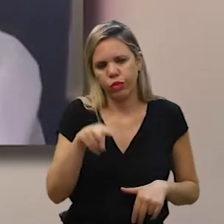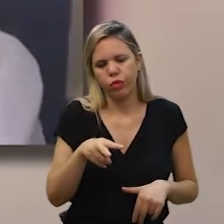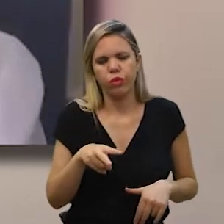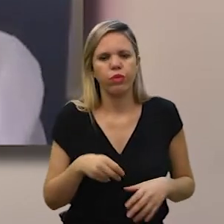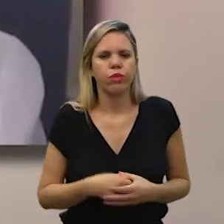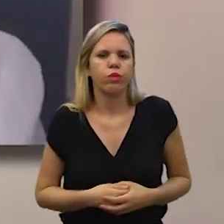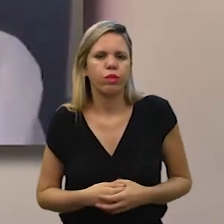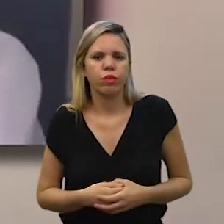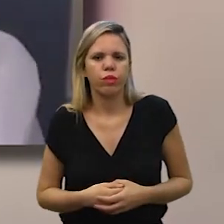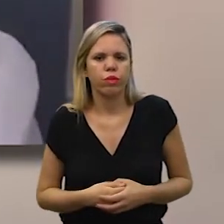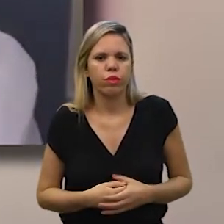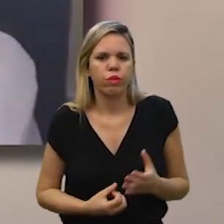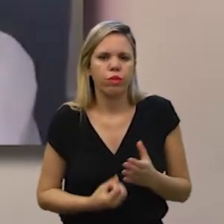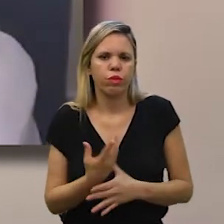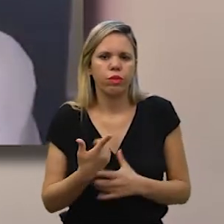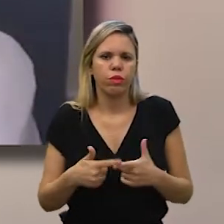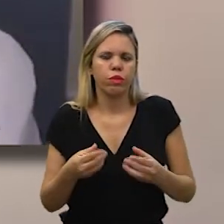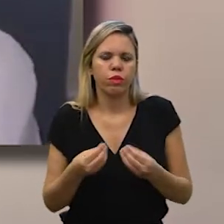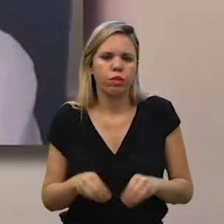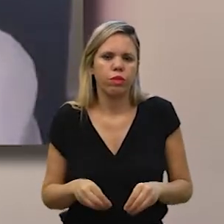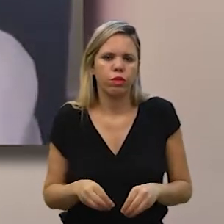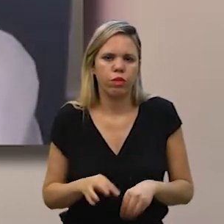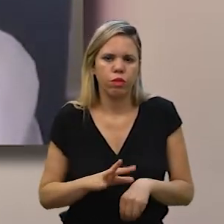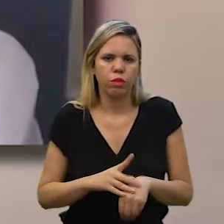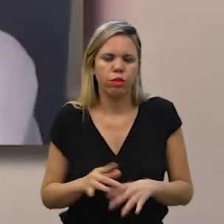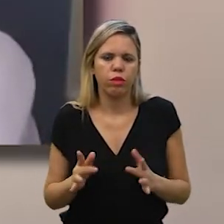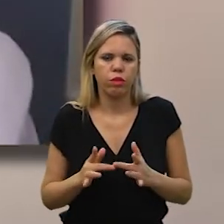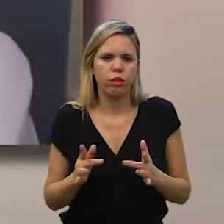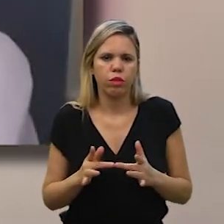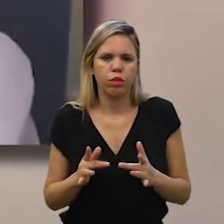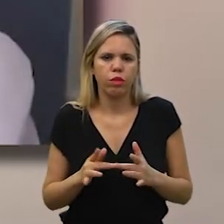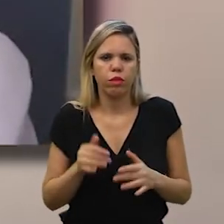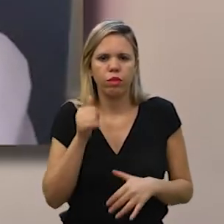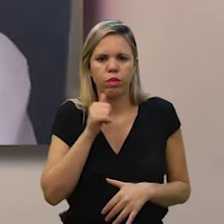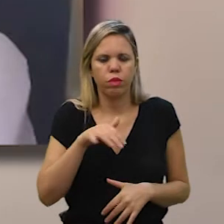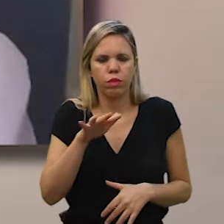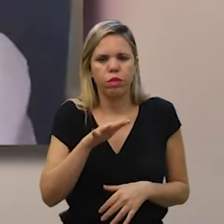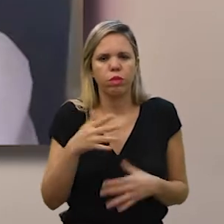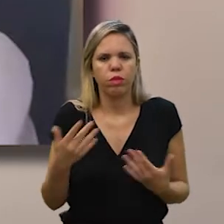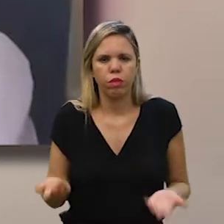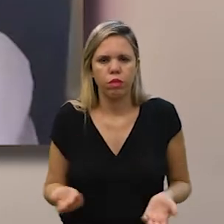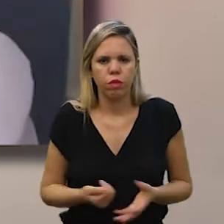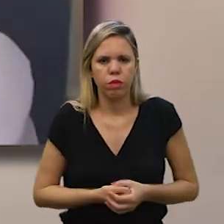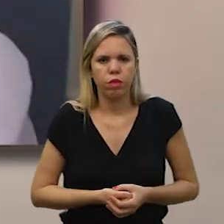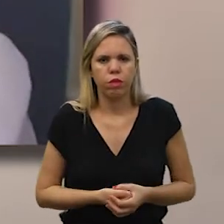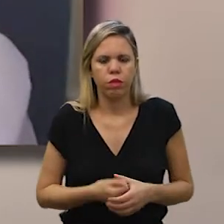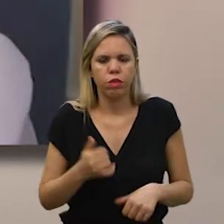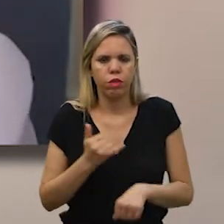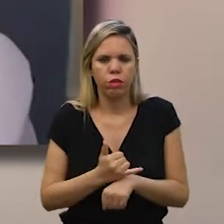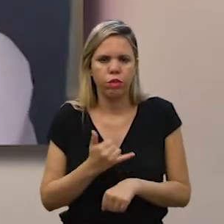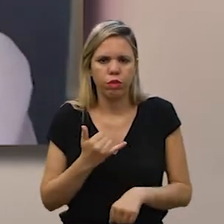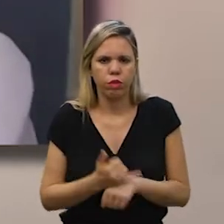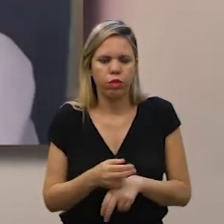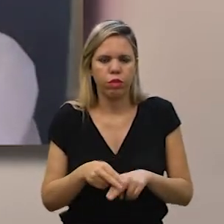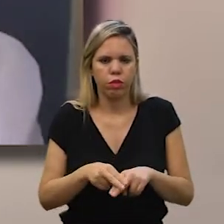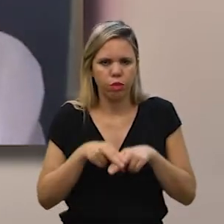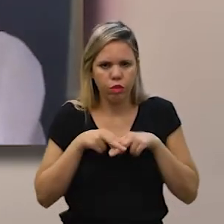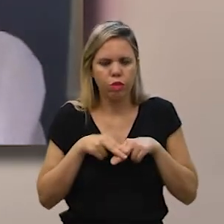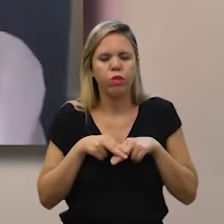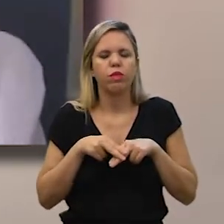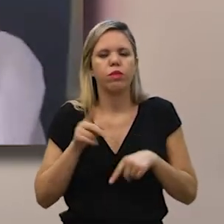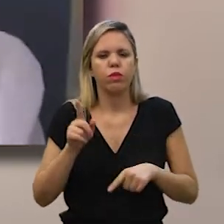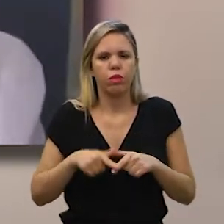ver que o que mais acomete a dermatite de contato no gênero feminino são os metais, por causa